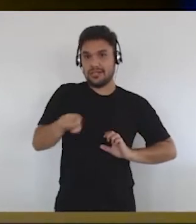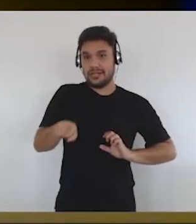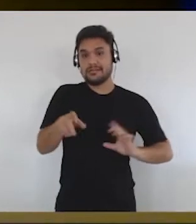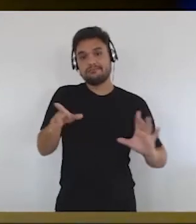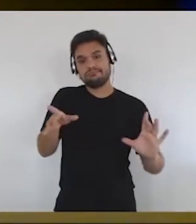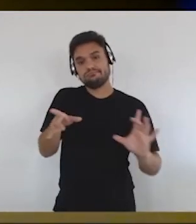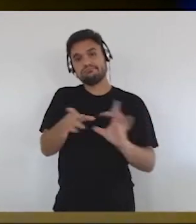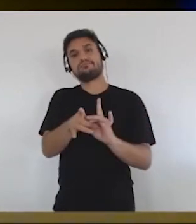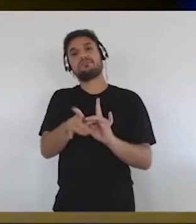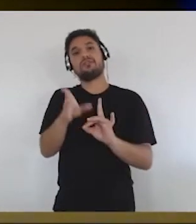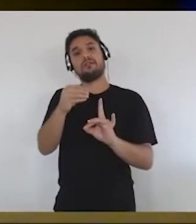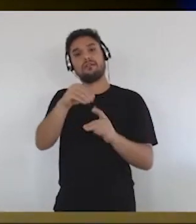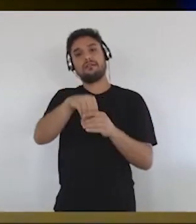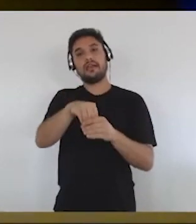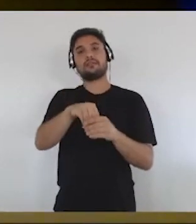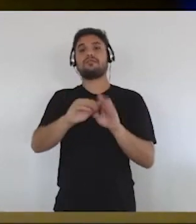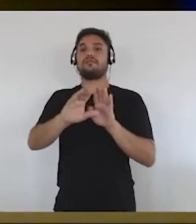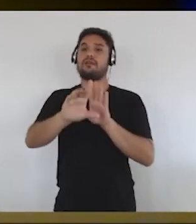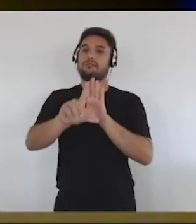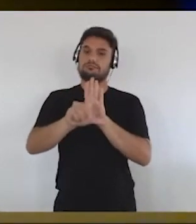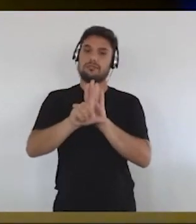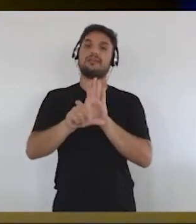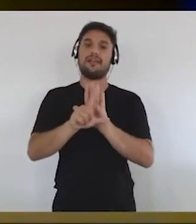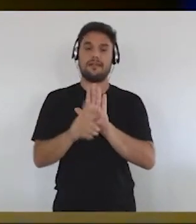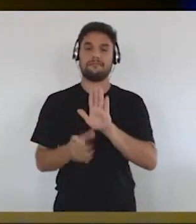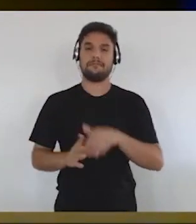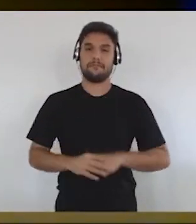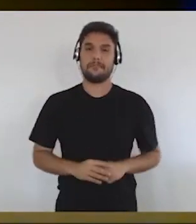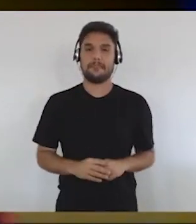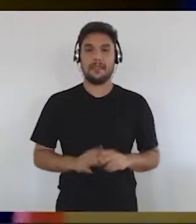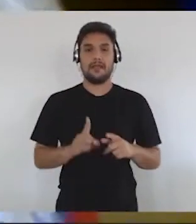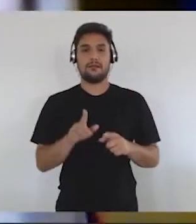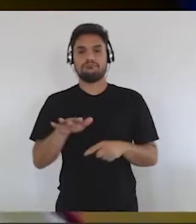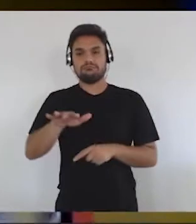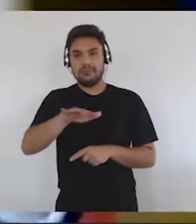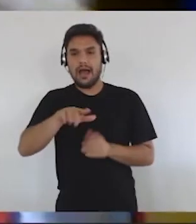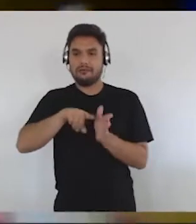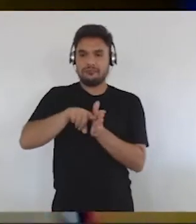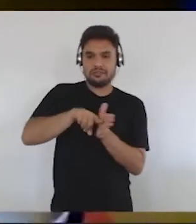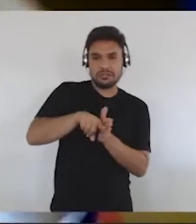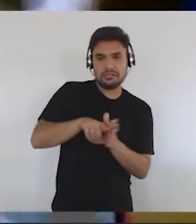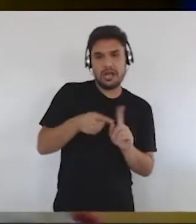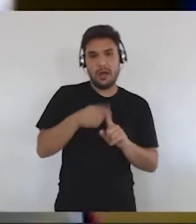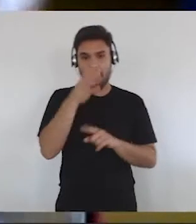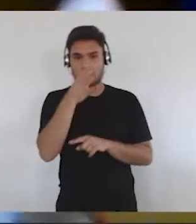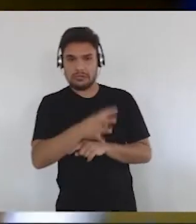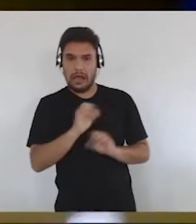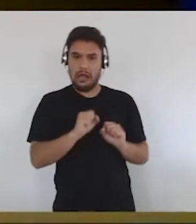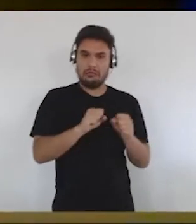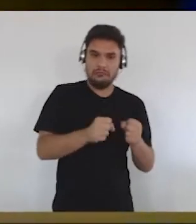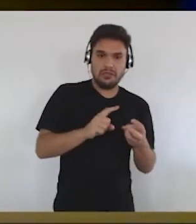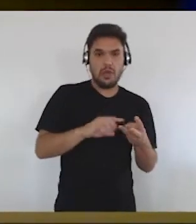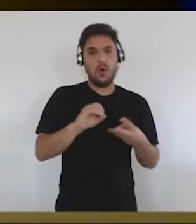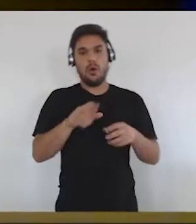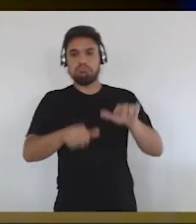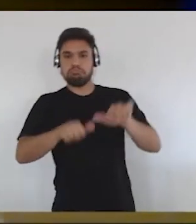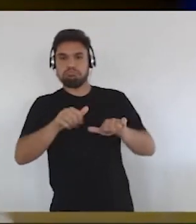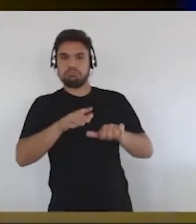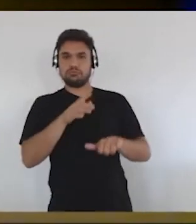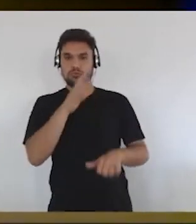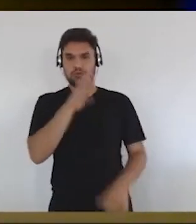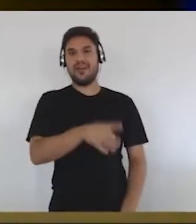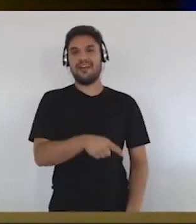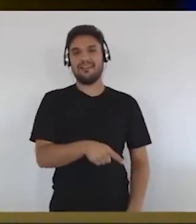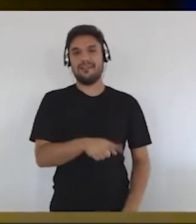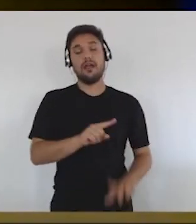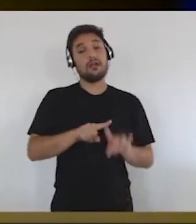consonância com os limites traçados pelo ordenamento jurídico, seja no ato de investigar, acusar, defender ou julgar. É